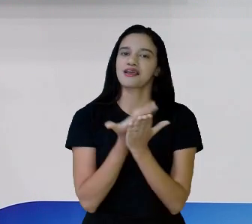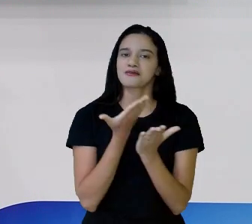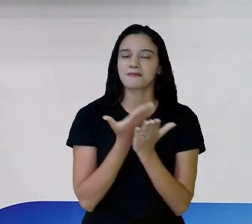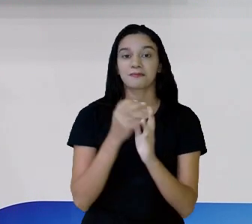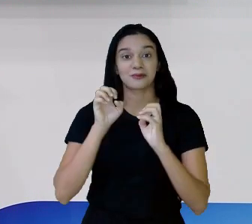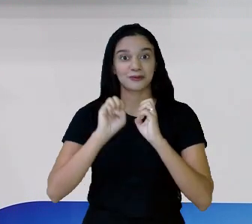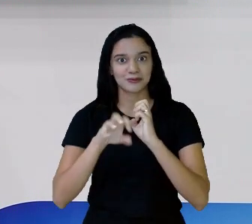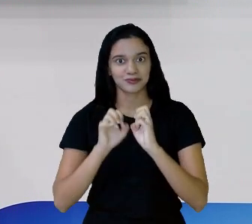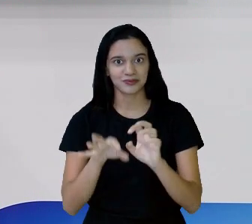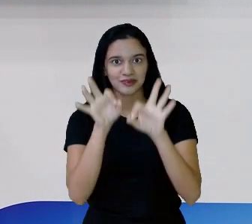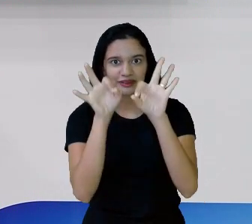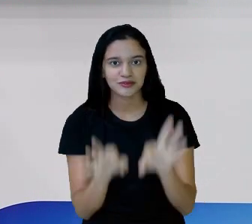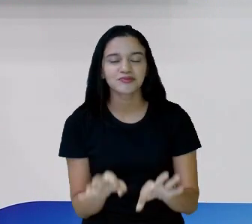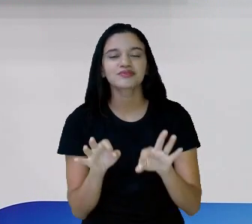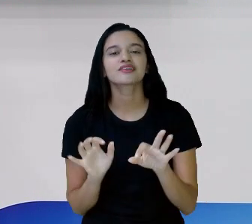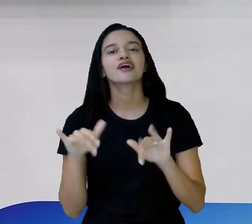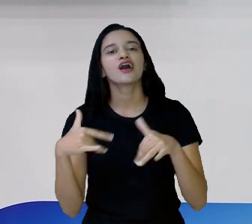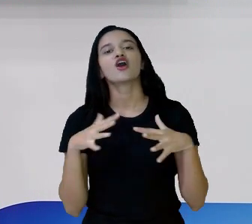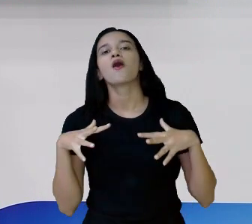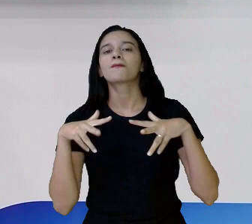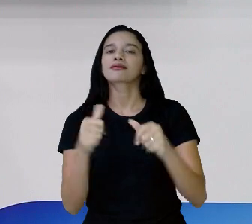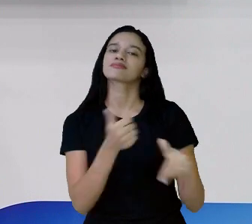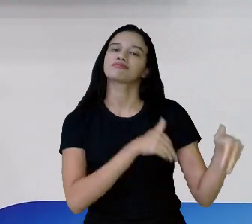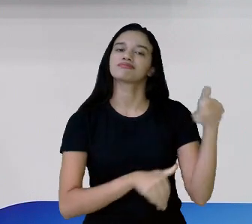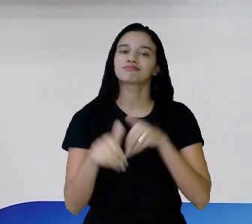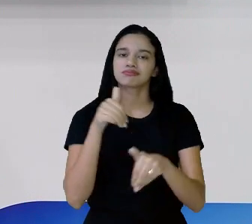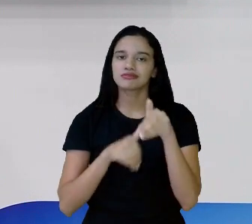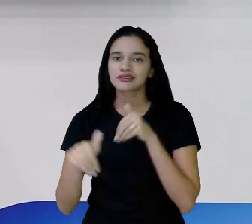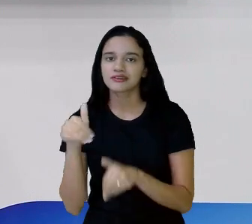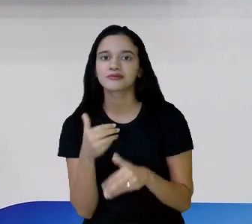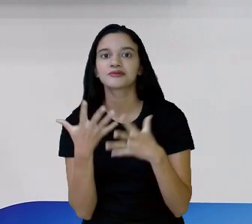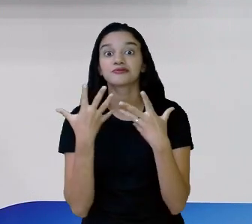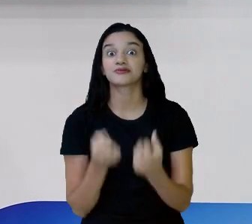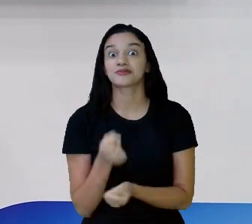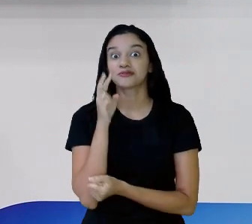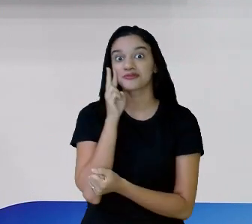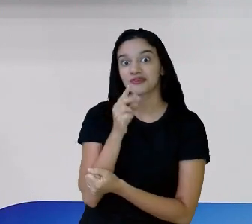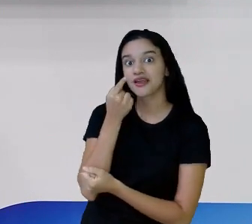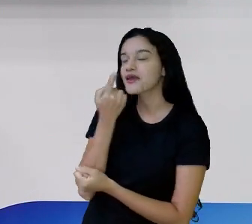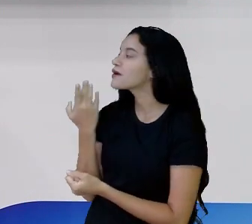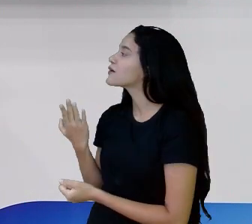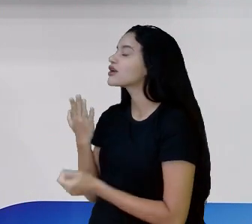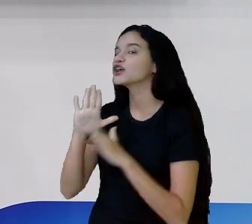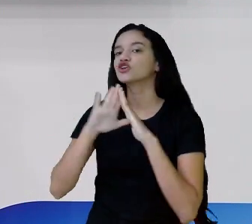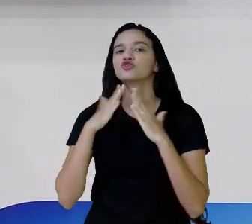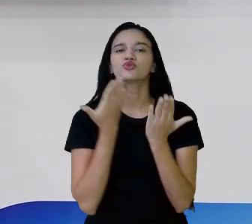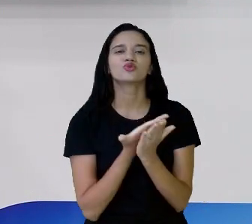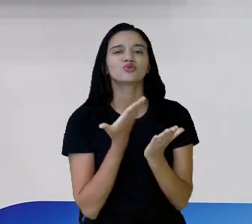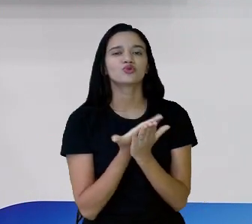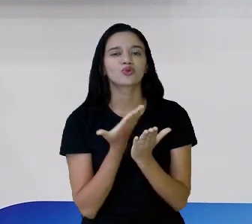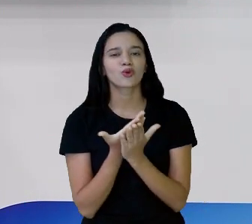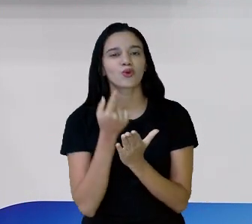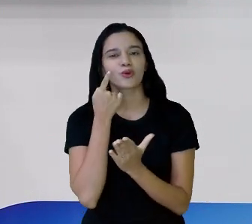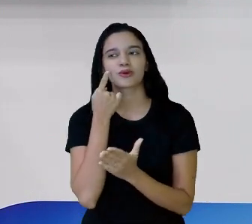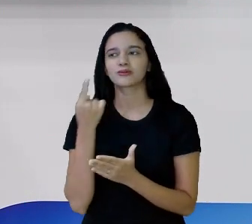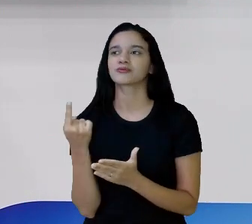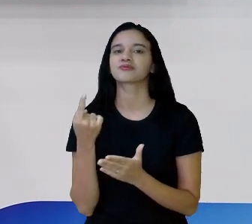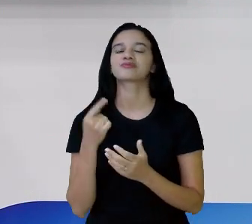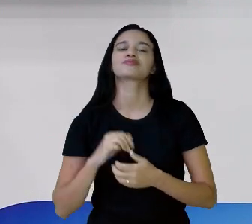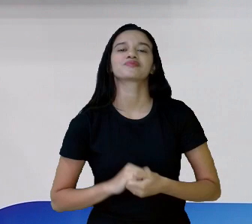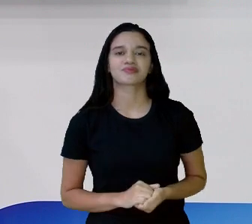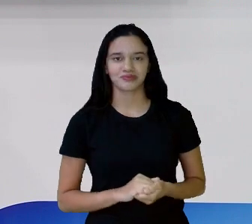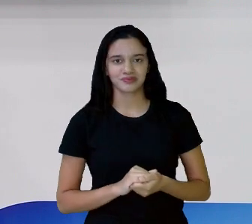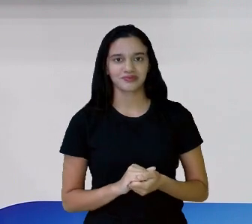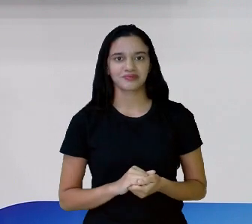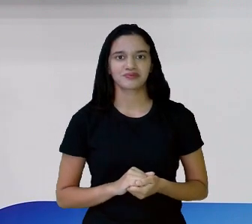Educa Recife, tá certo? Para todo mundo participar, vamos ver aí qual escola vai dar mais audiência, vai estar mais